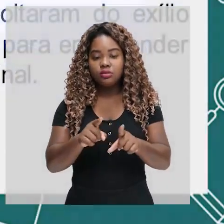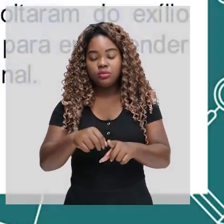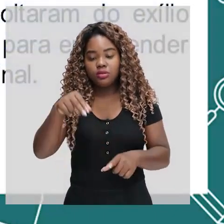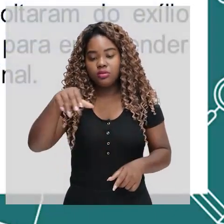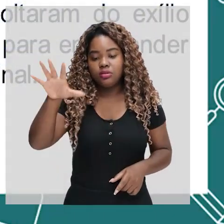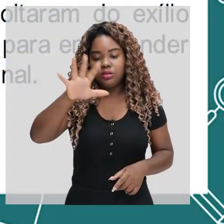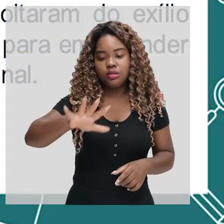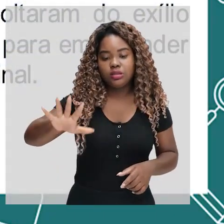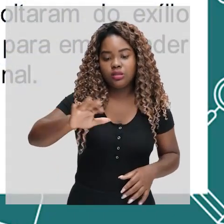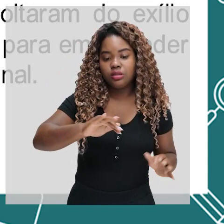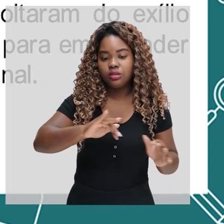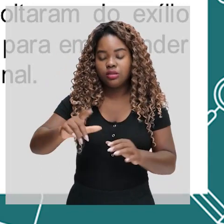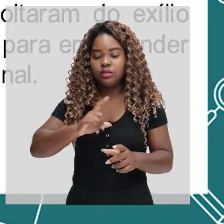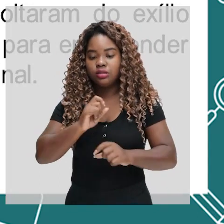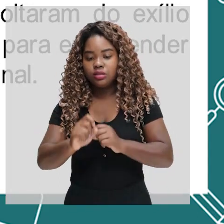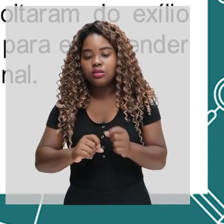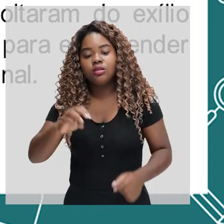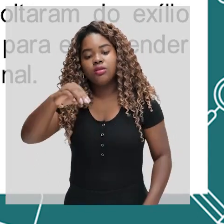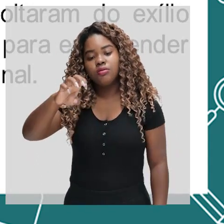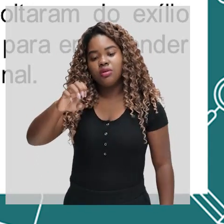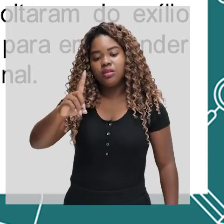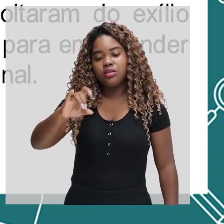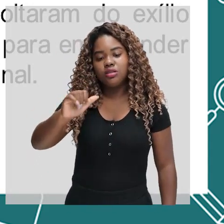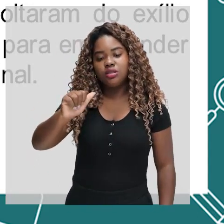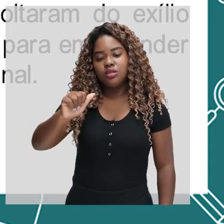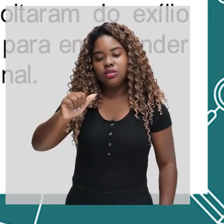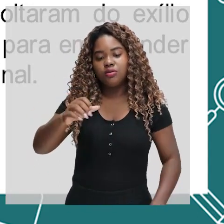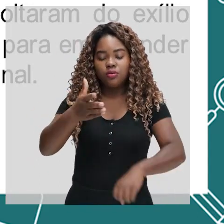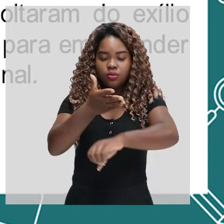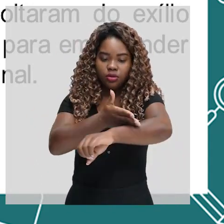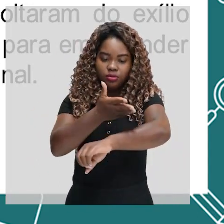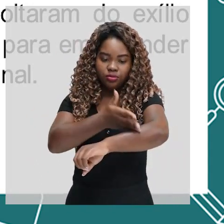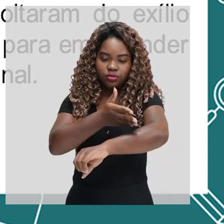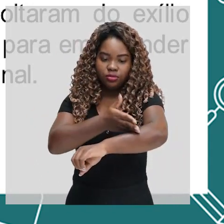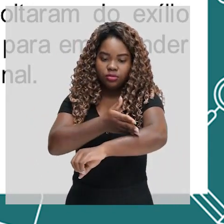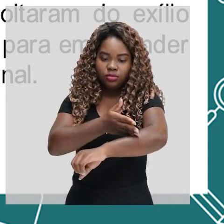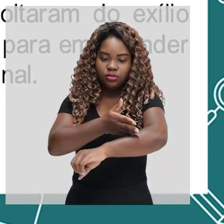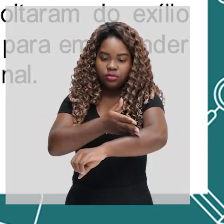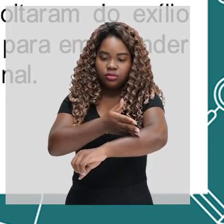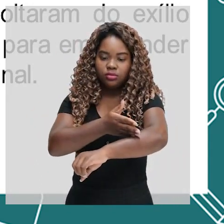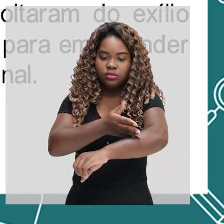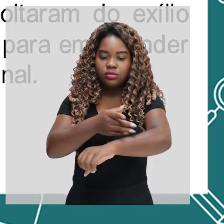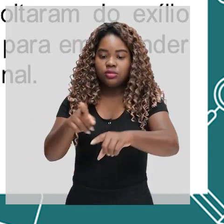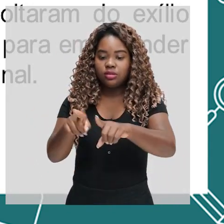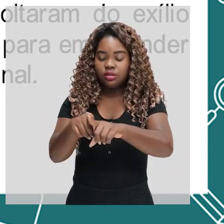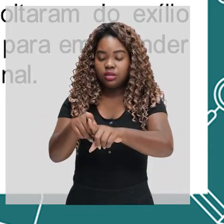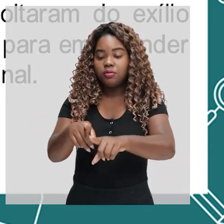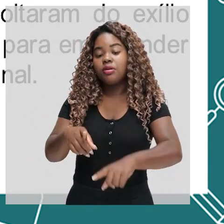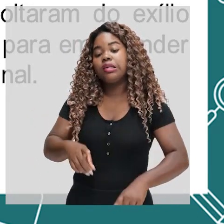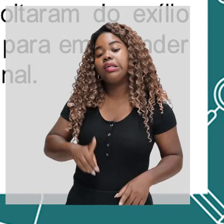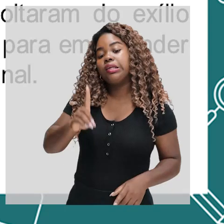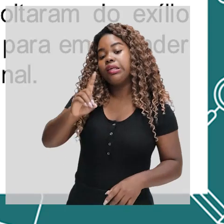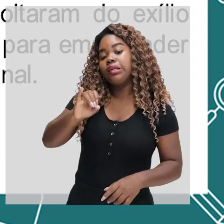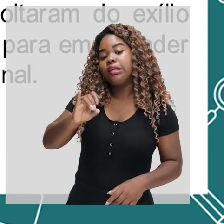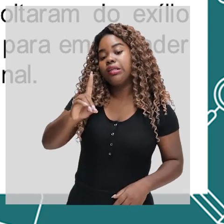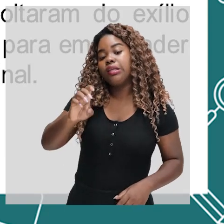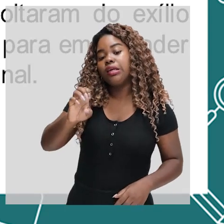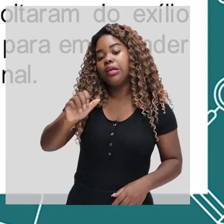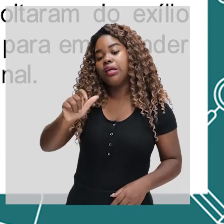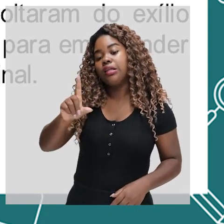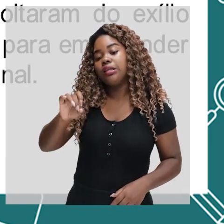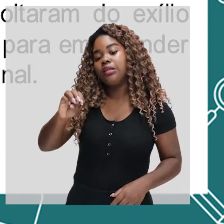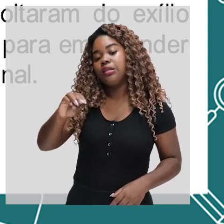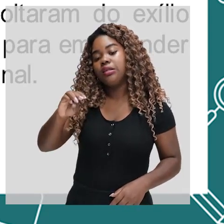nacionalismo nós temos o medievalismo e as idealizações e muito